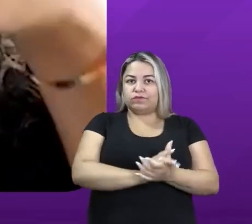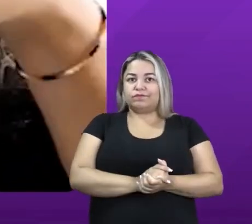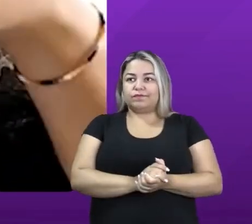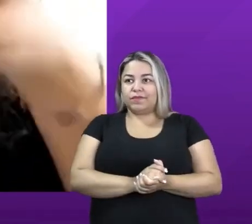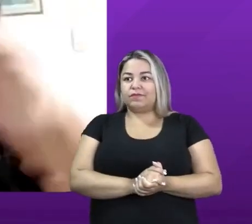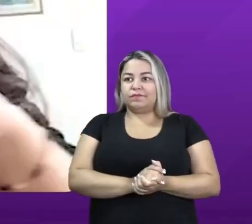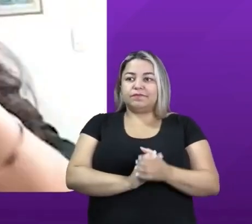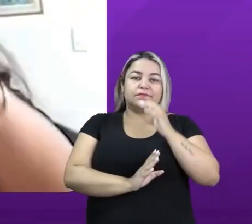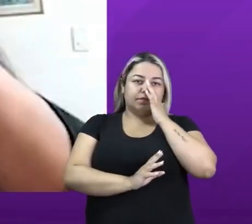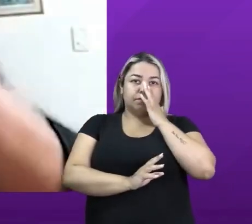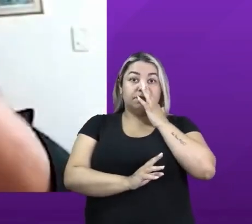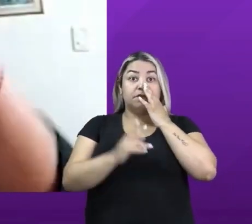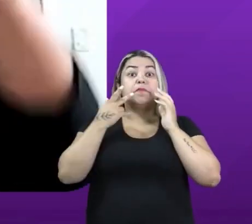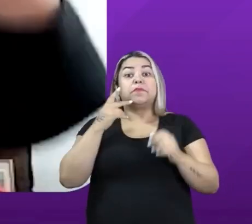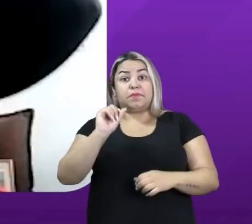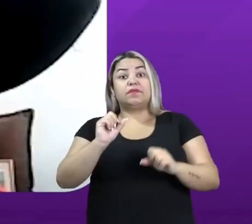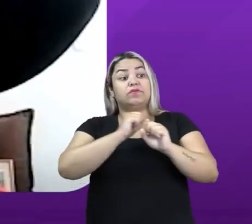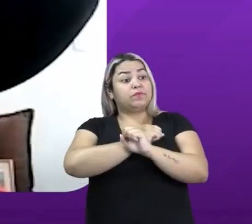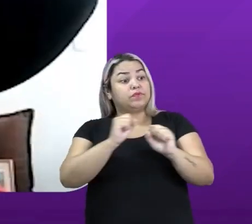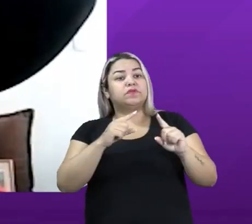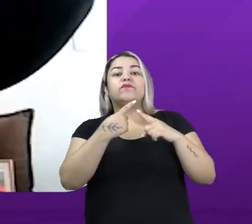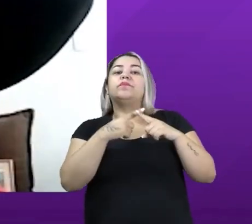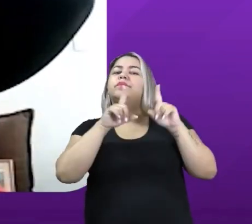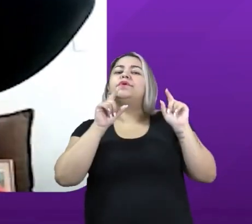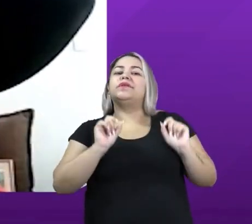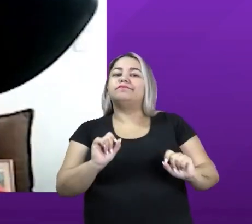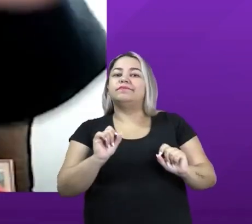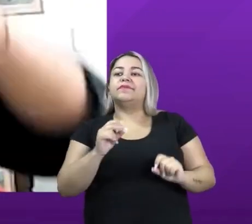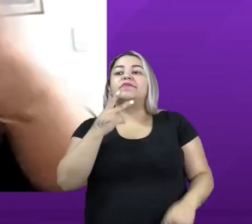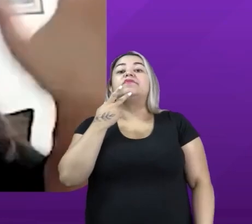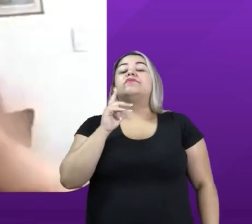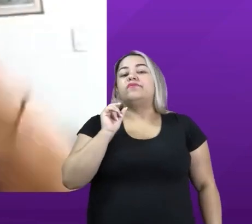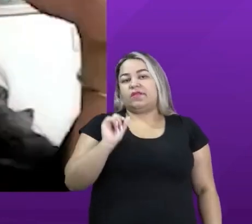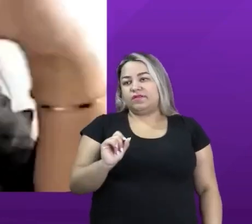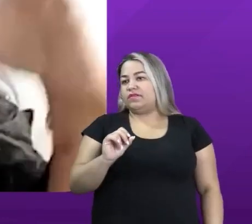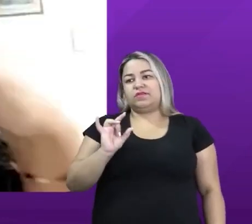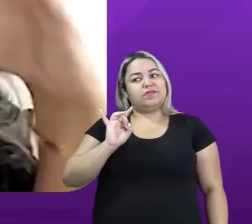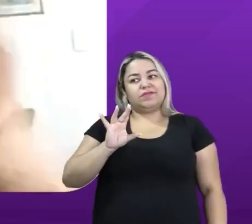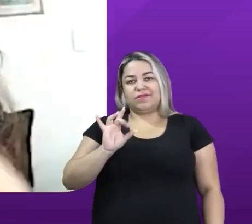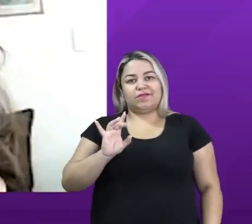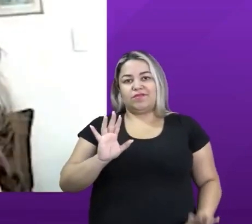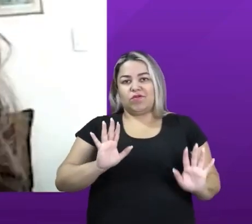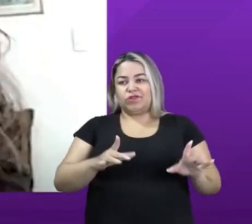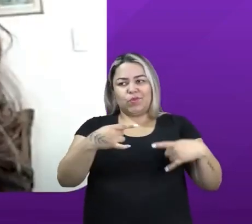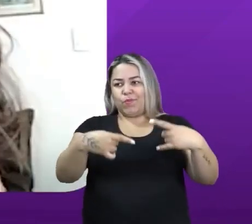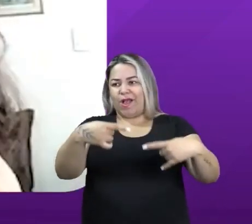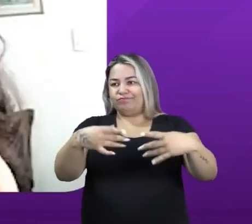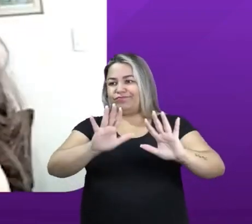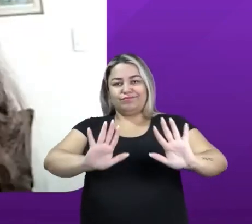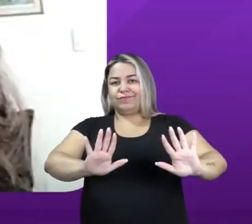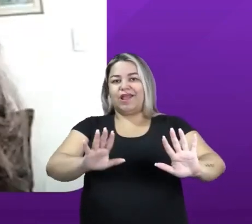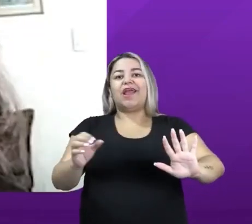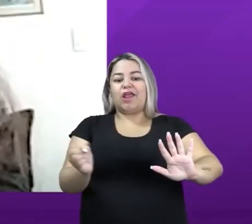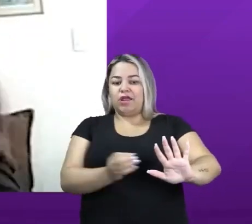bem integrados, para que seja possível. Por que é que a gente está dizendo isso, Isso não é uma discussão